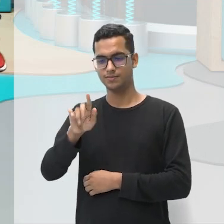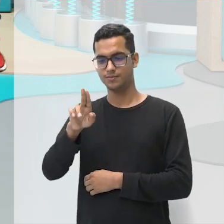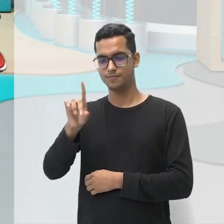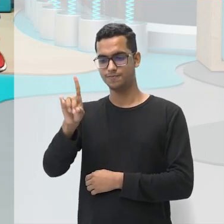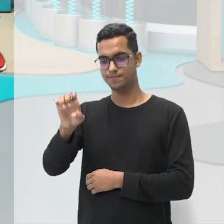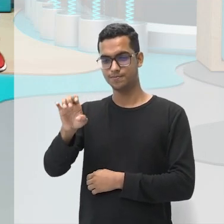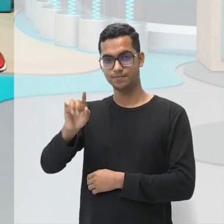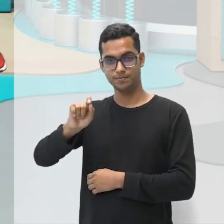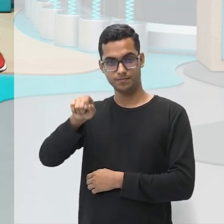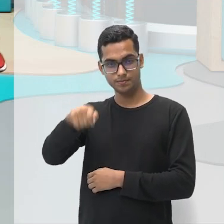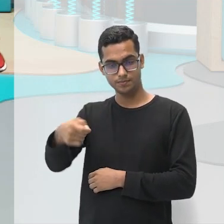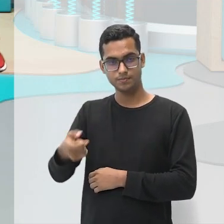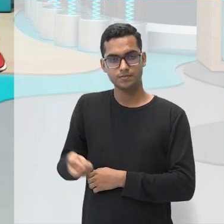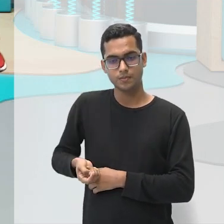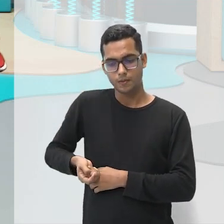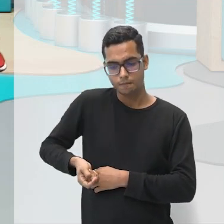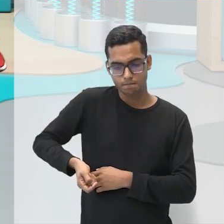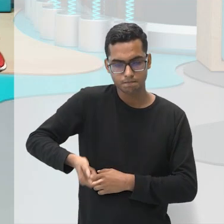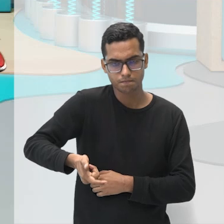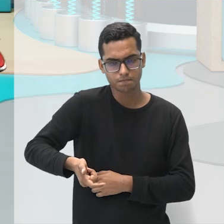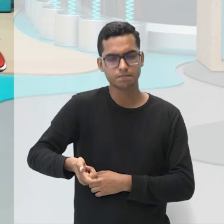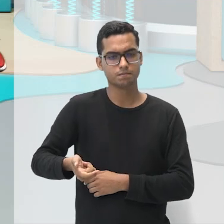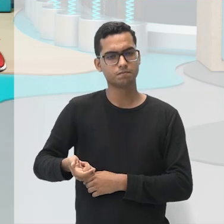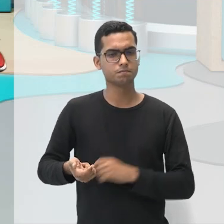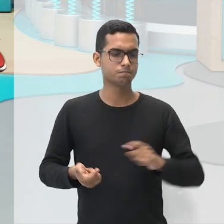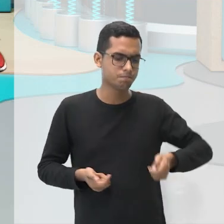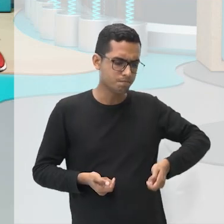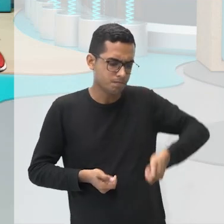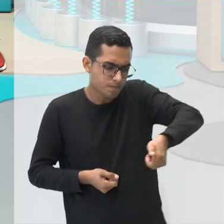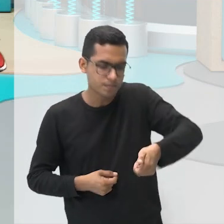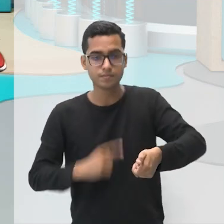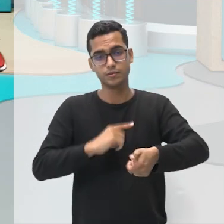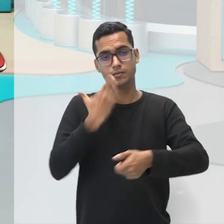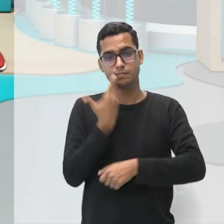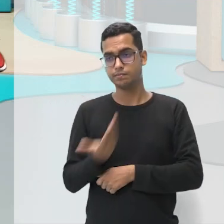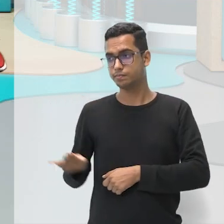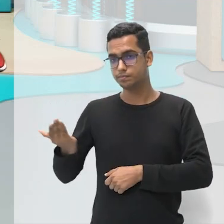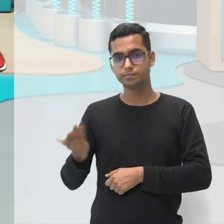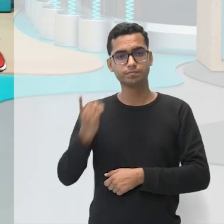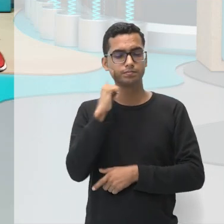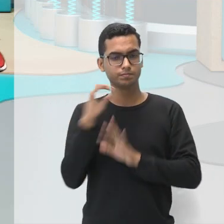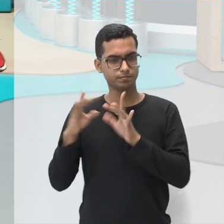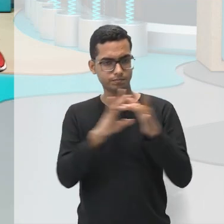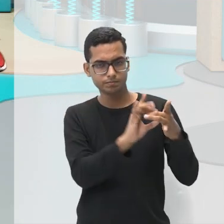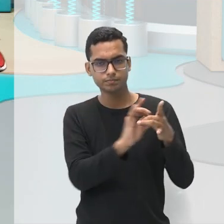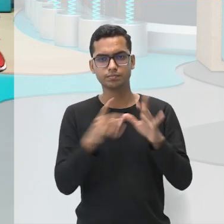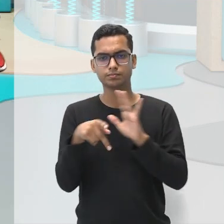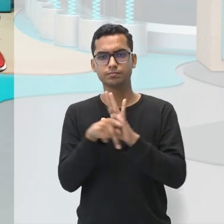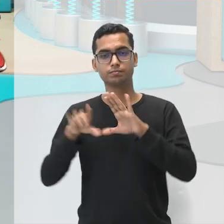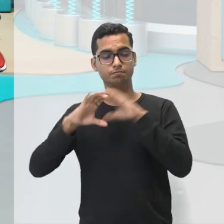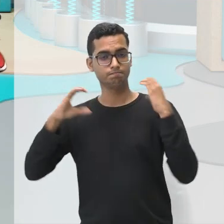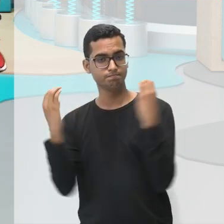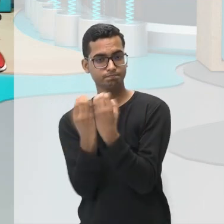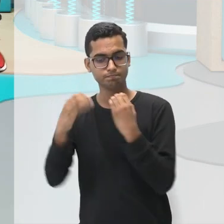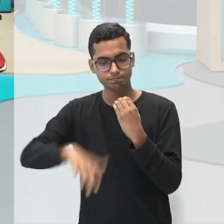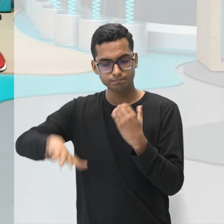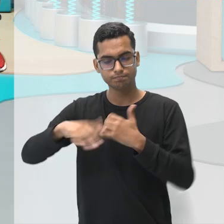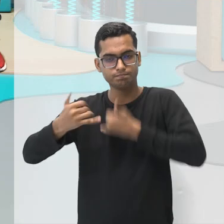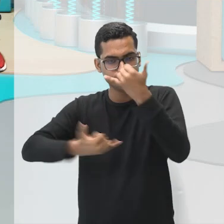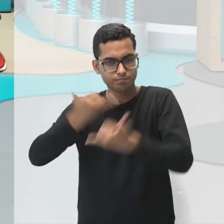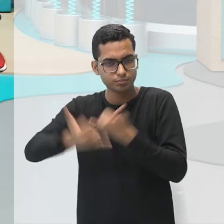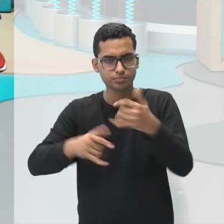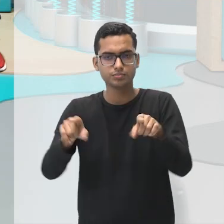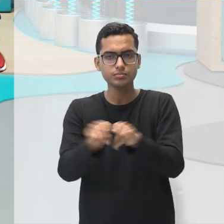também nesse momento da aula, que é outra variabilidade que a gente encontra desse conteúdo. A brincadeira com bolinhas